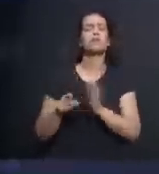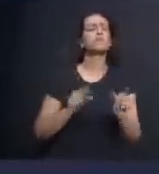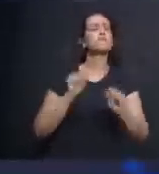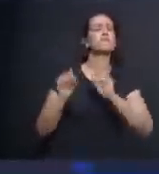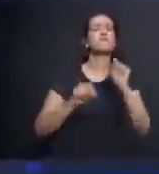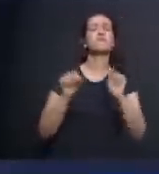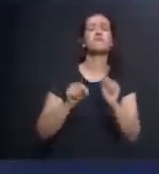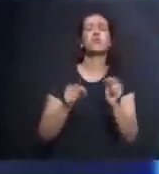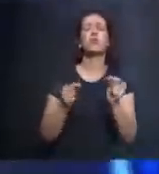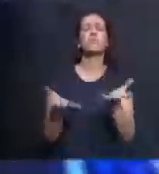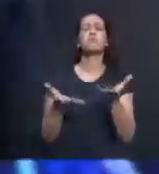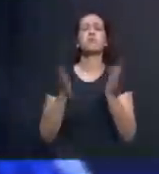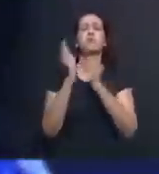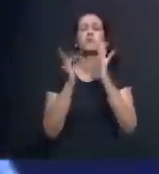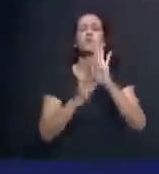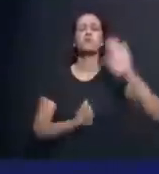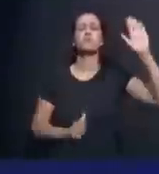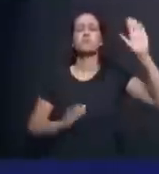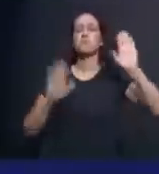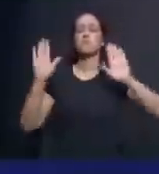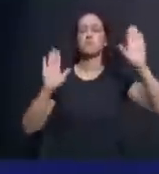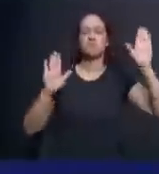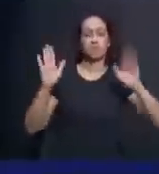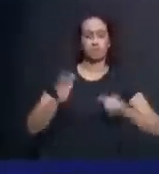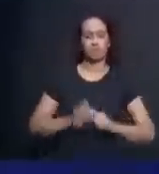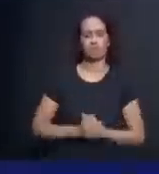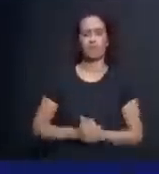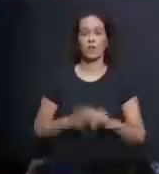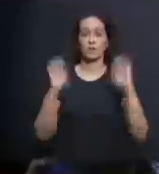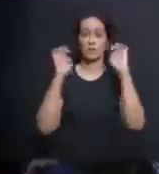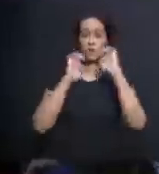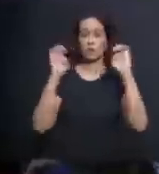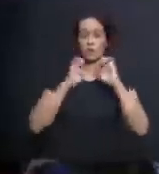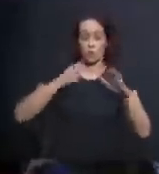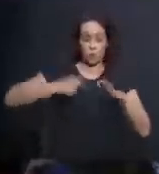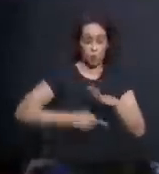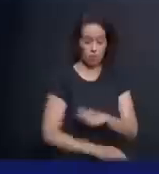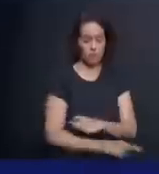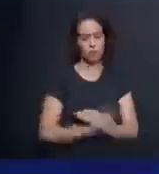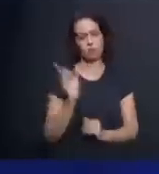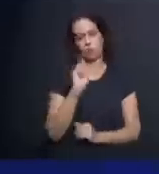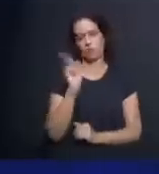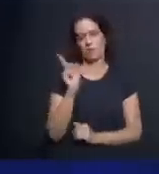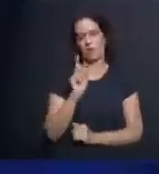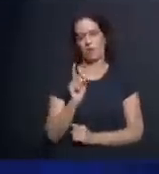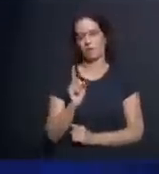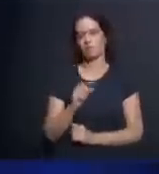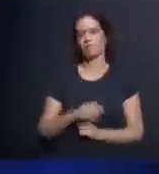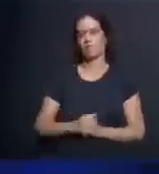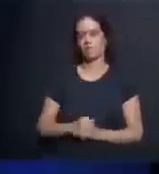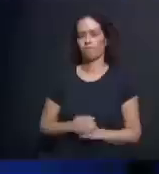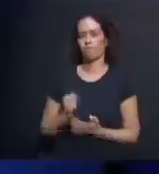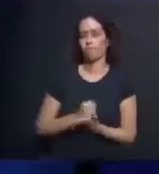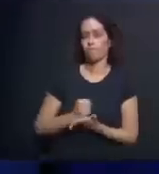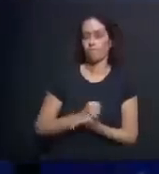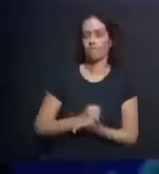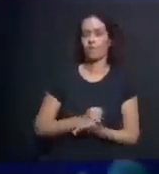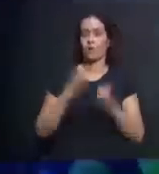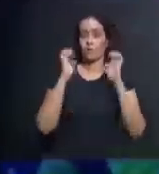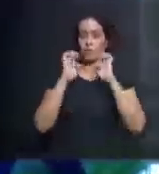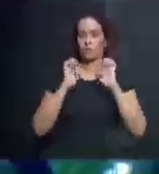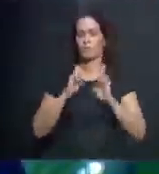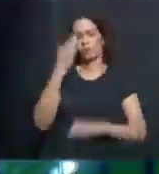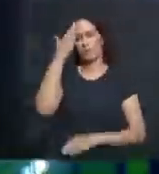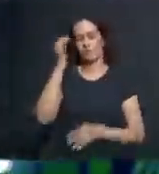Por isso o evangelista tem um problema: ele é raso, ele não é profundo. O evangelista sabe quatro coisas: as